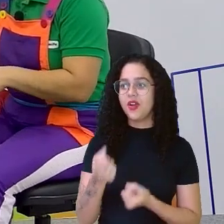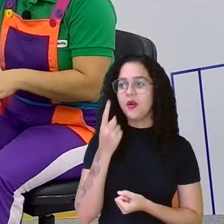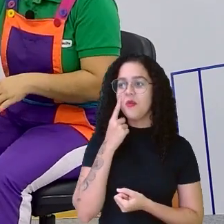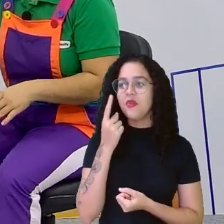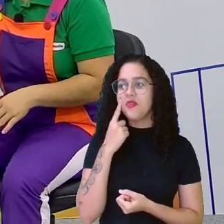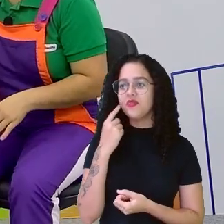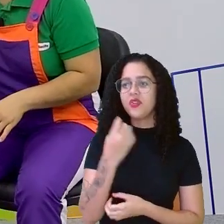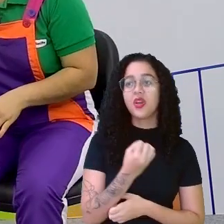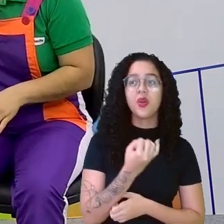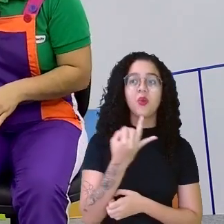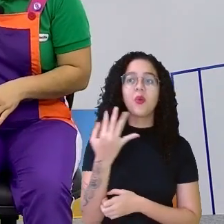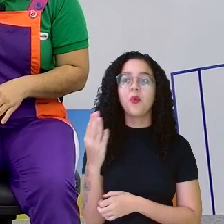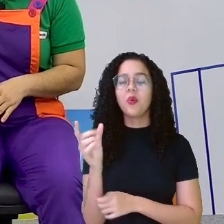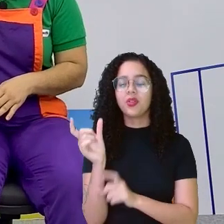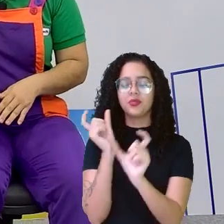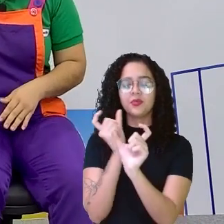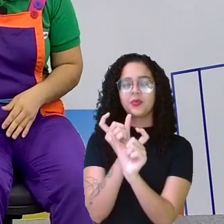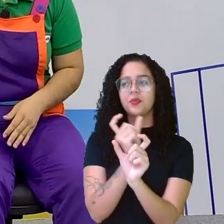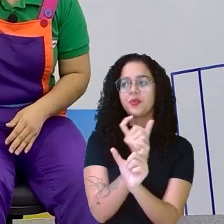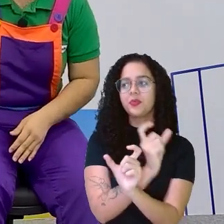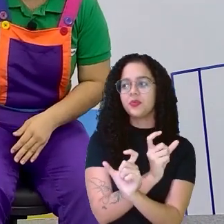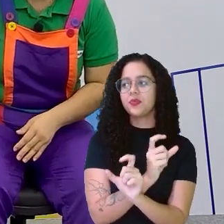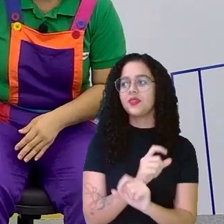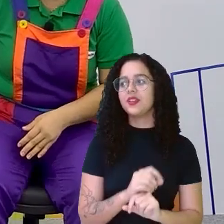aqui, quantos pedacinhos mais que tem?